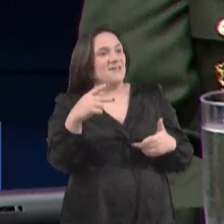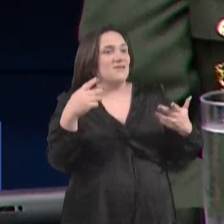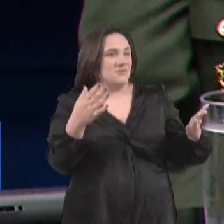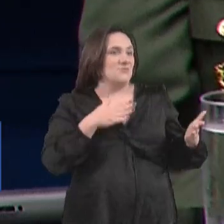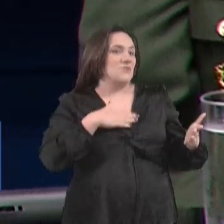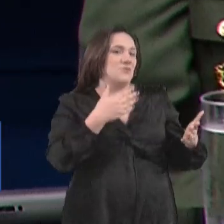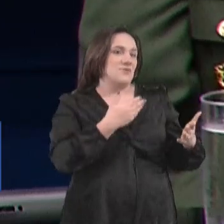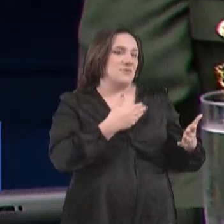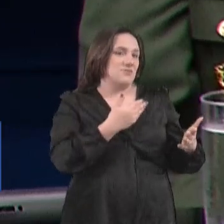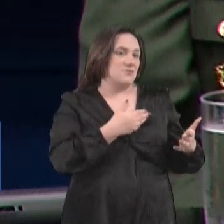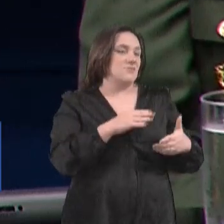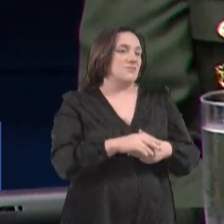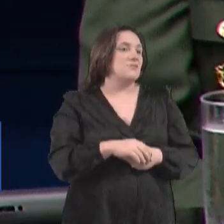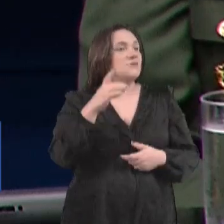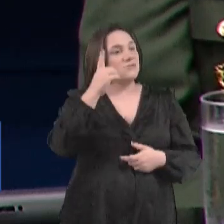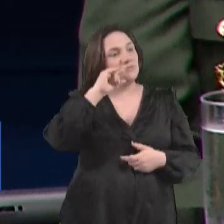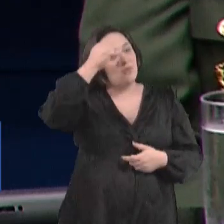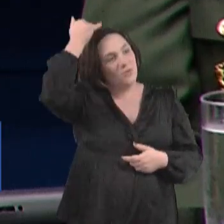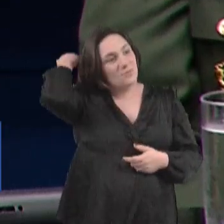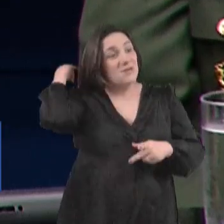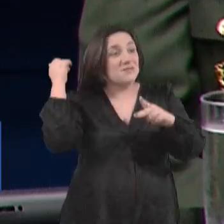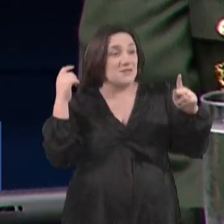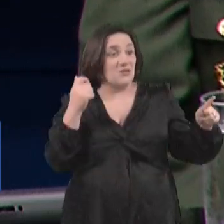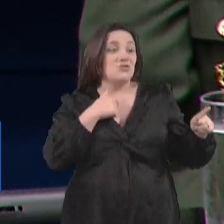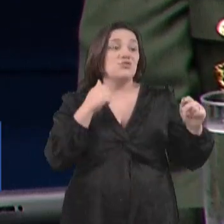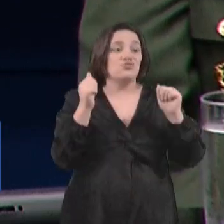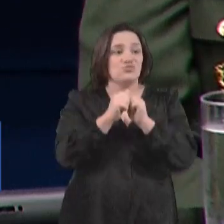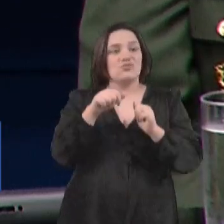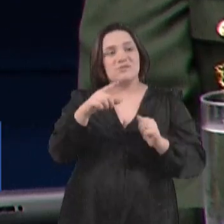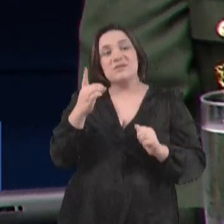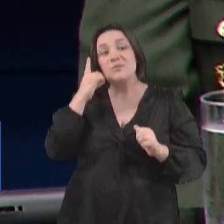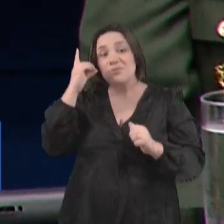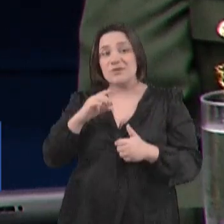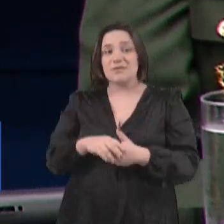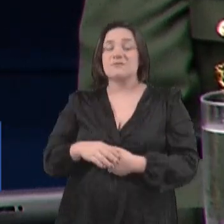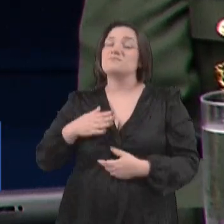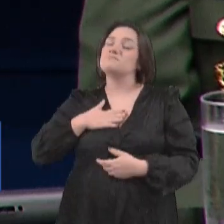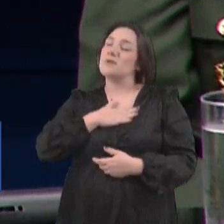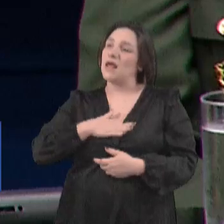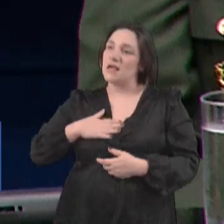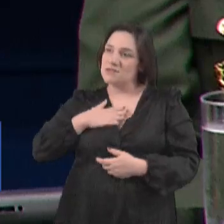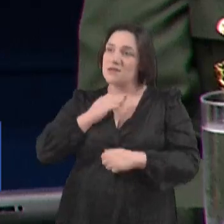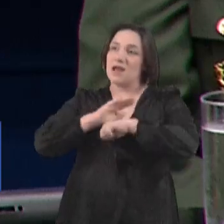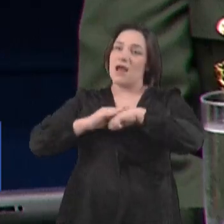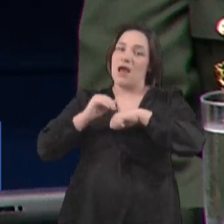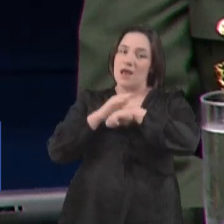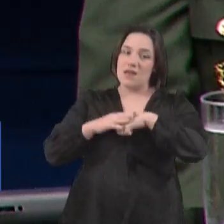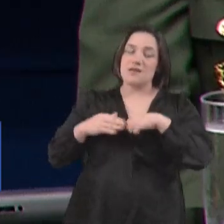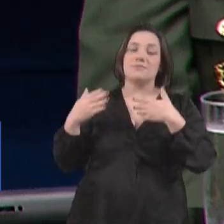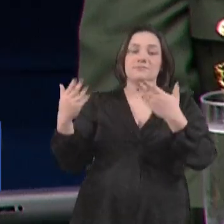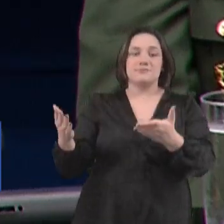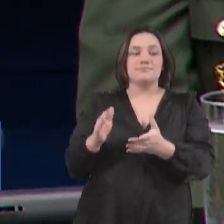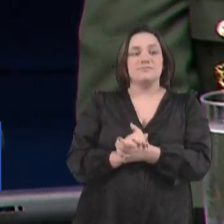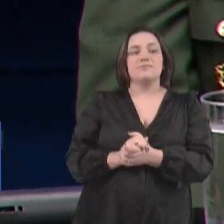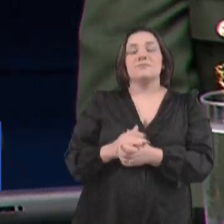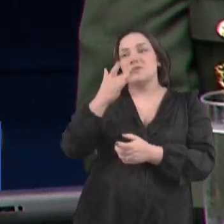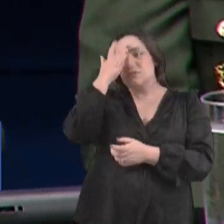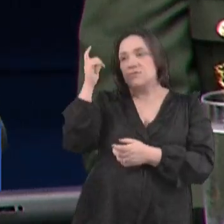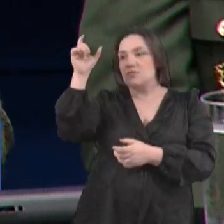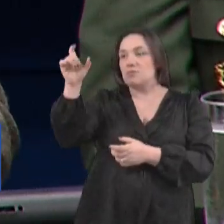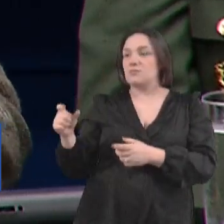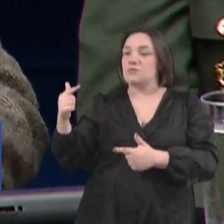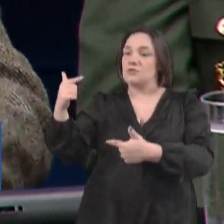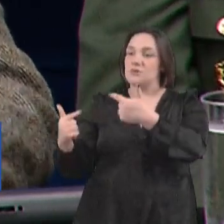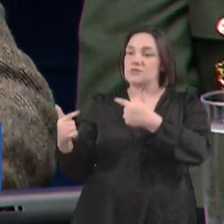querido amigo deputado Júnior Mock. Tenho maior apreço, maior consideração pelo político,